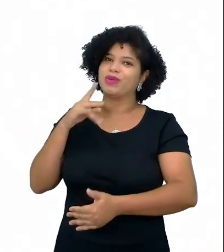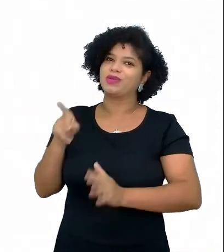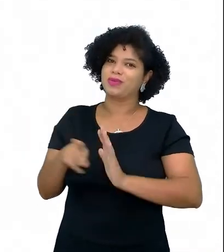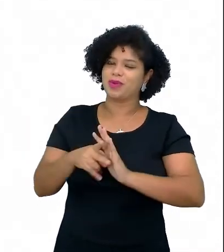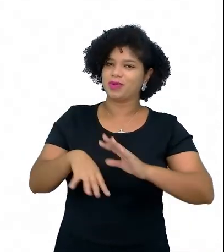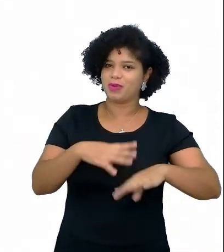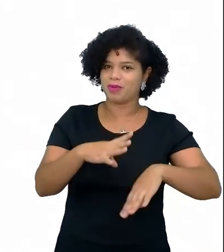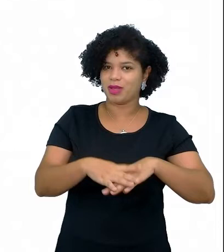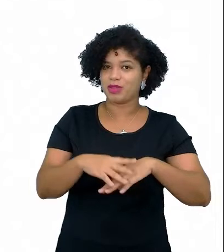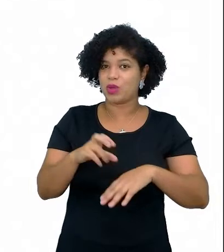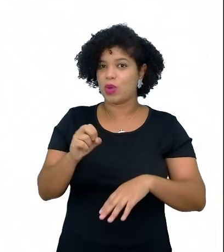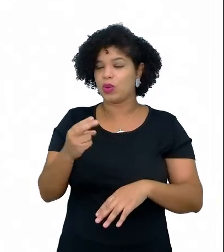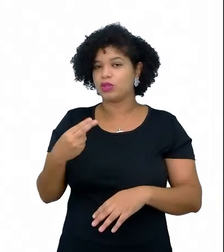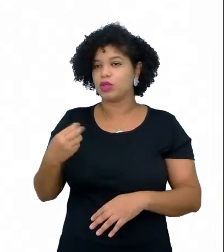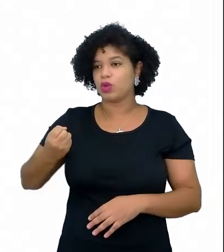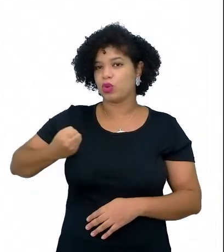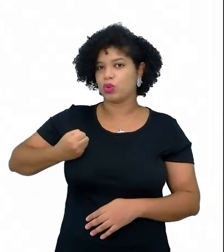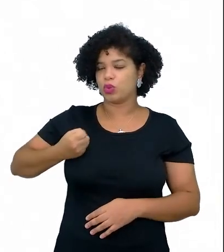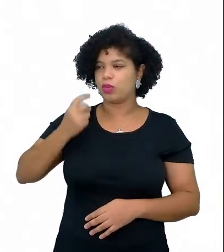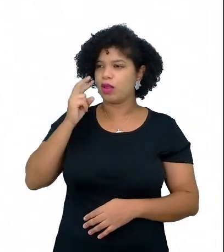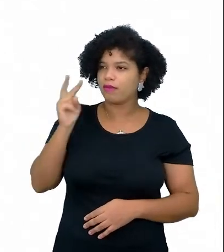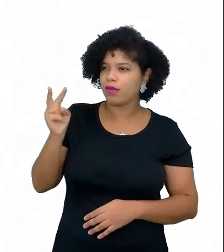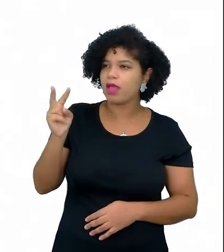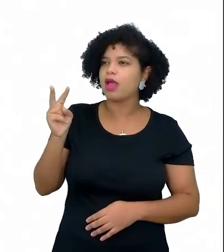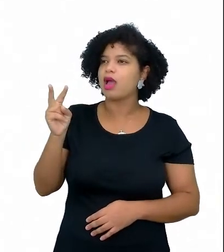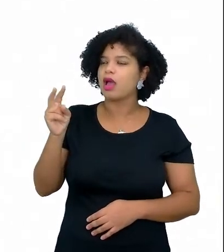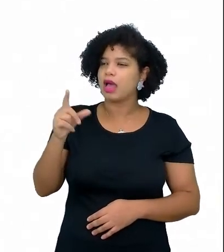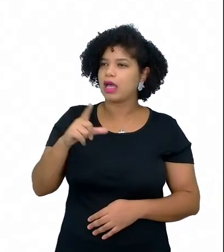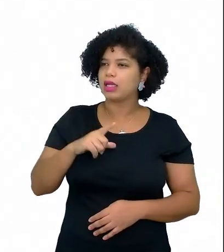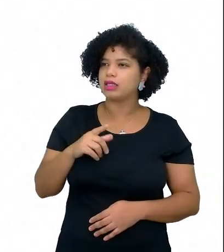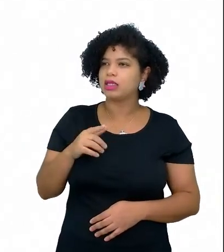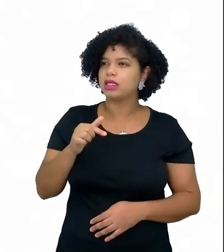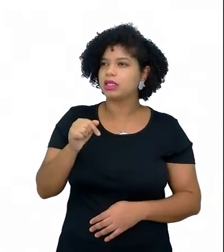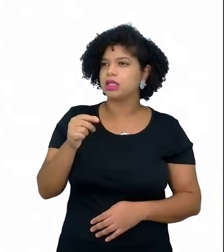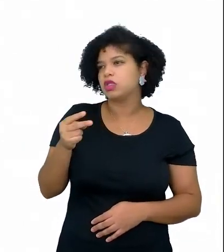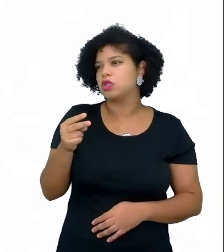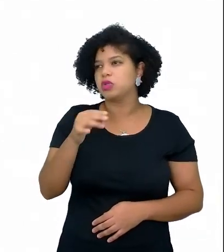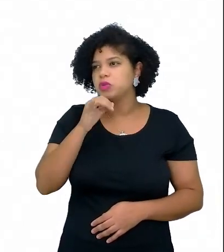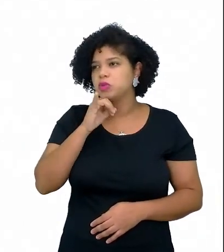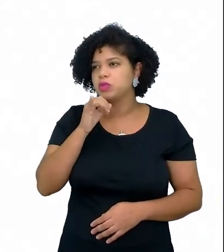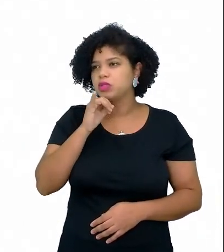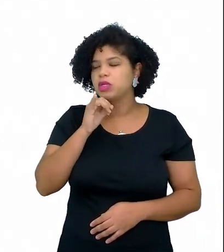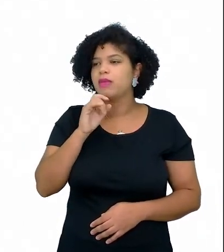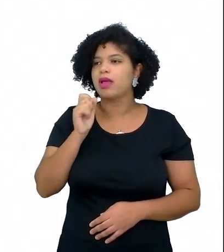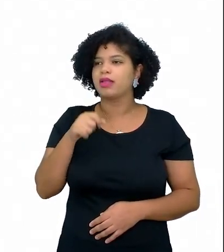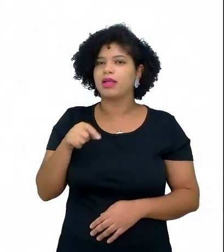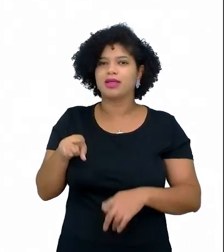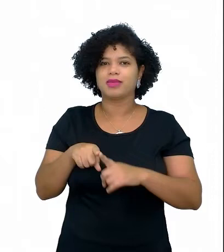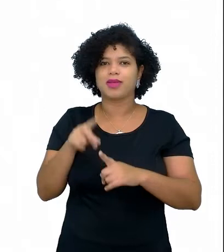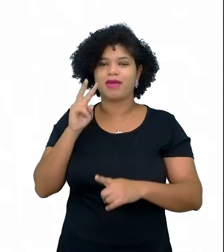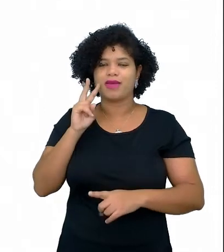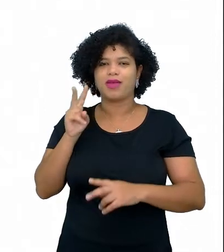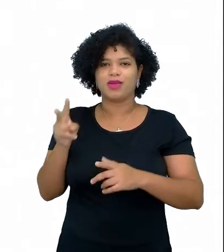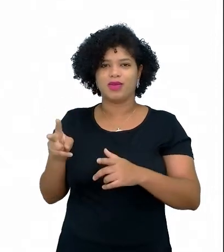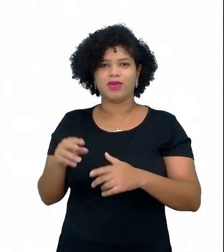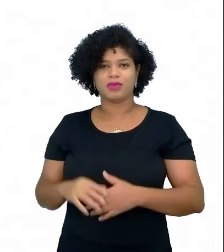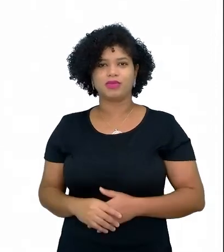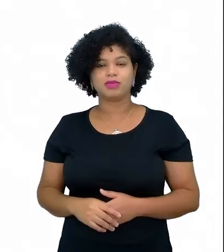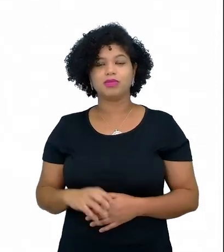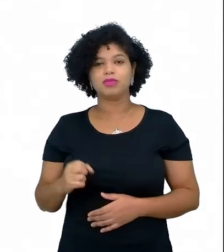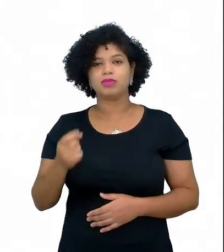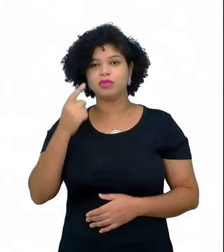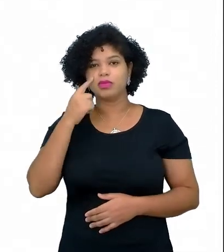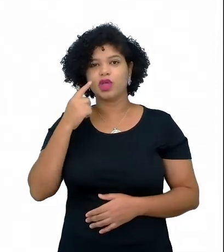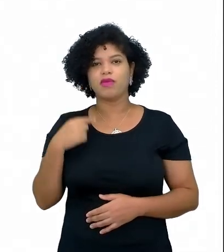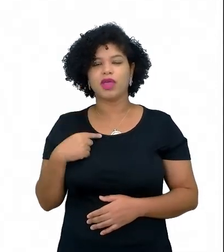número não é um número sequencial, mas ele tem uma sequência, mas ele determina para mim um local. Quando eu vejo um pódio, eu vejo lá primeiro, segundo e terceiro. Por